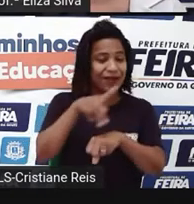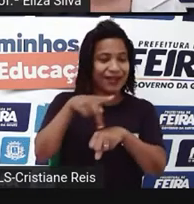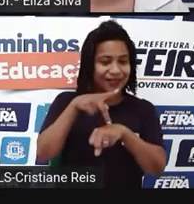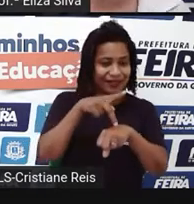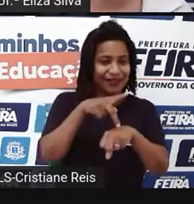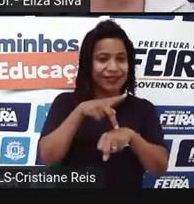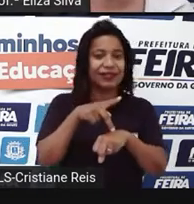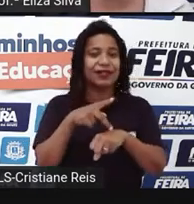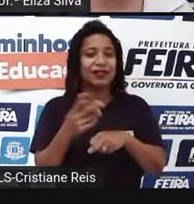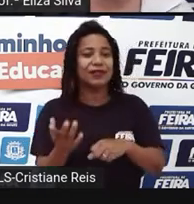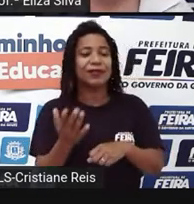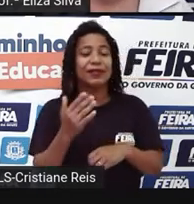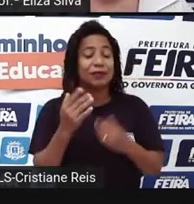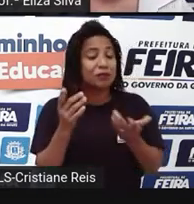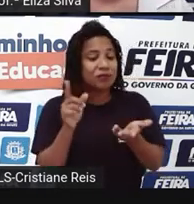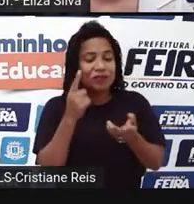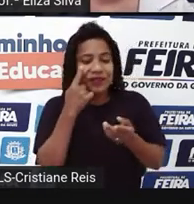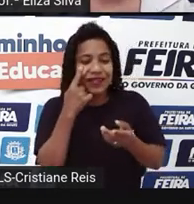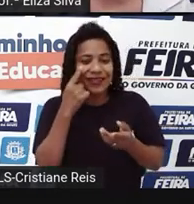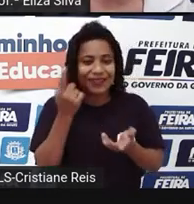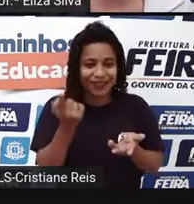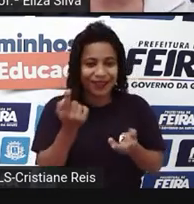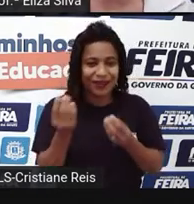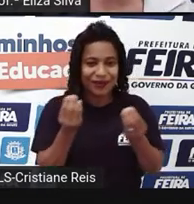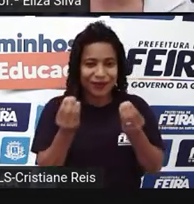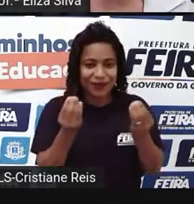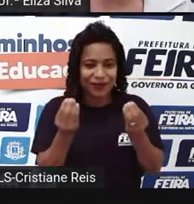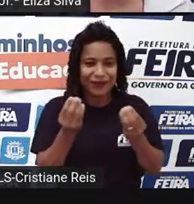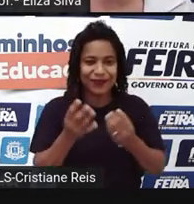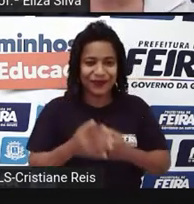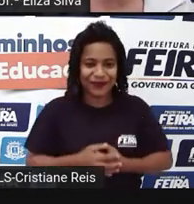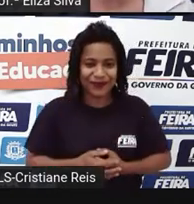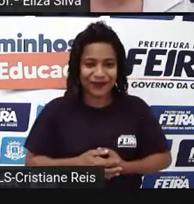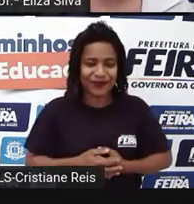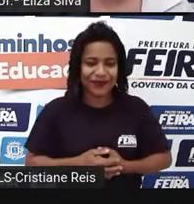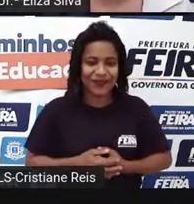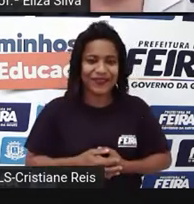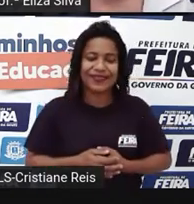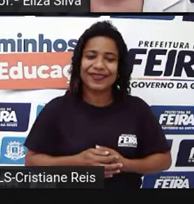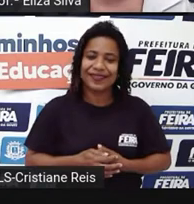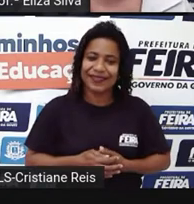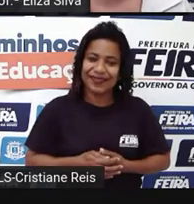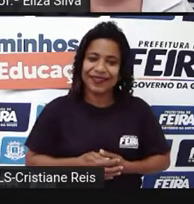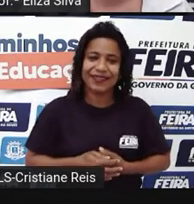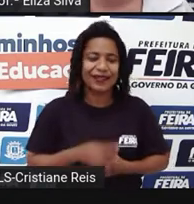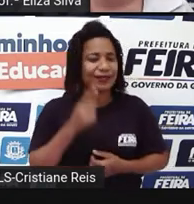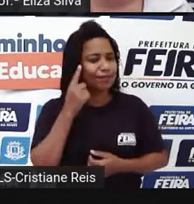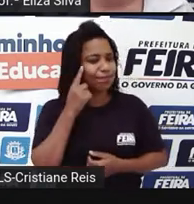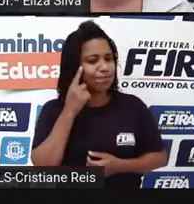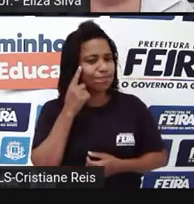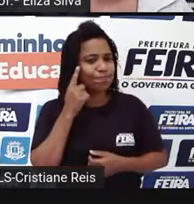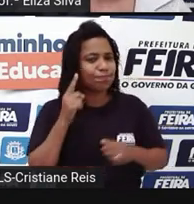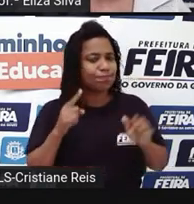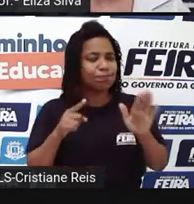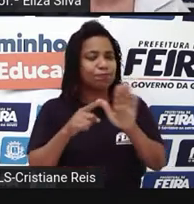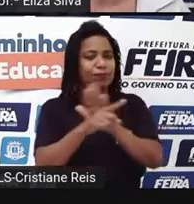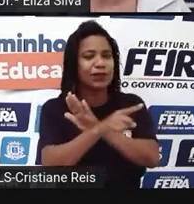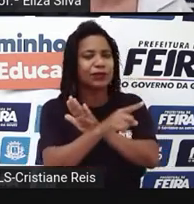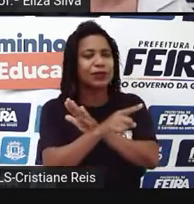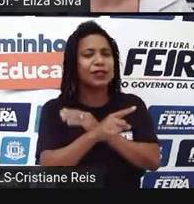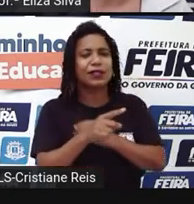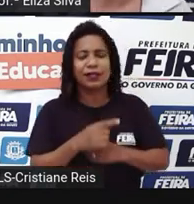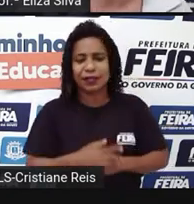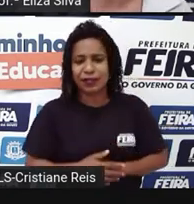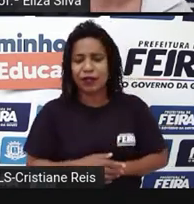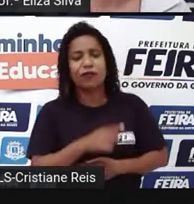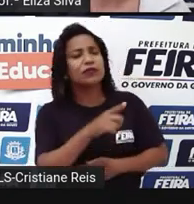das preferências, enfim. Observem aqui, quando a gente quer perguntar a uma pessoa qual a origem dela,